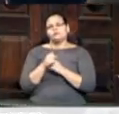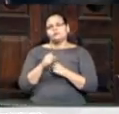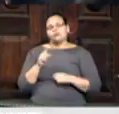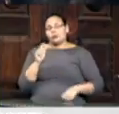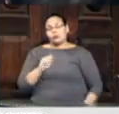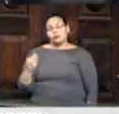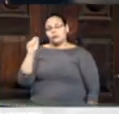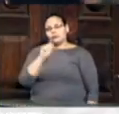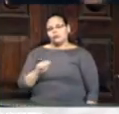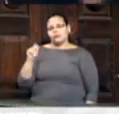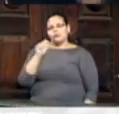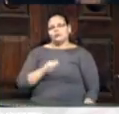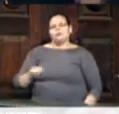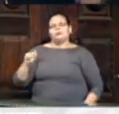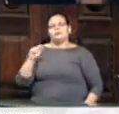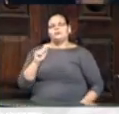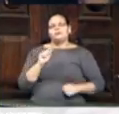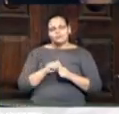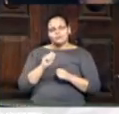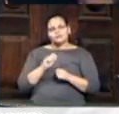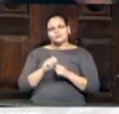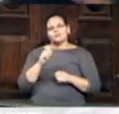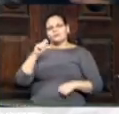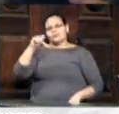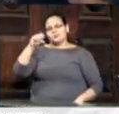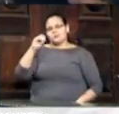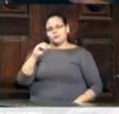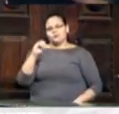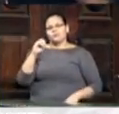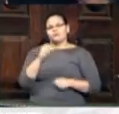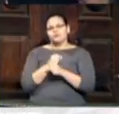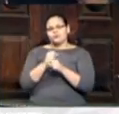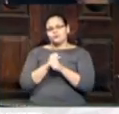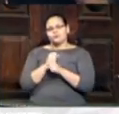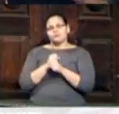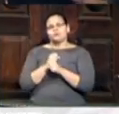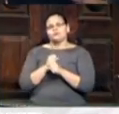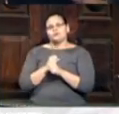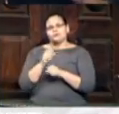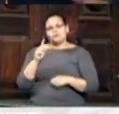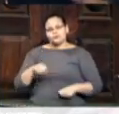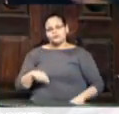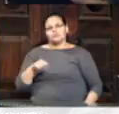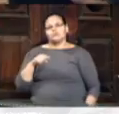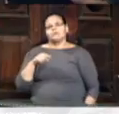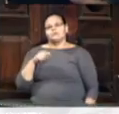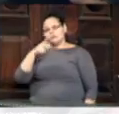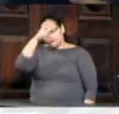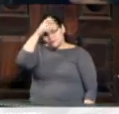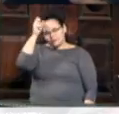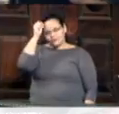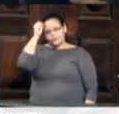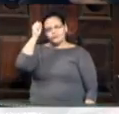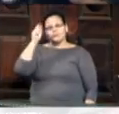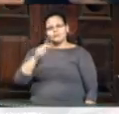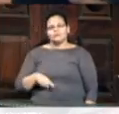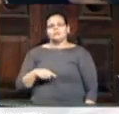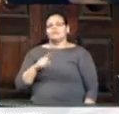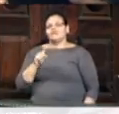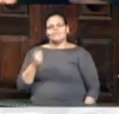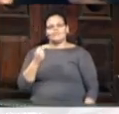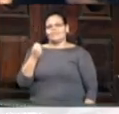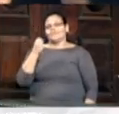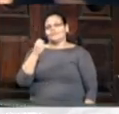anos, uma associação de utilíssima, a utilidade pública é de uma